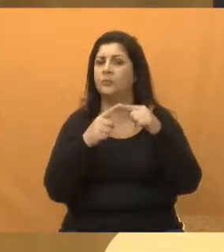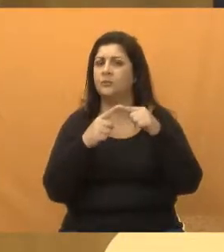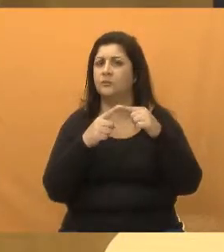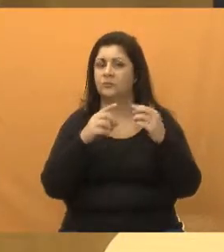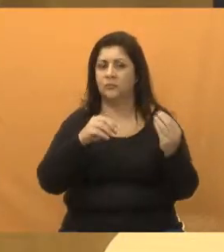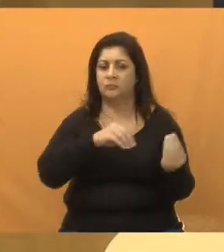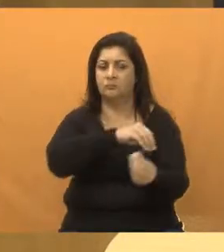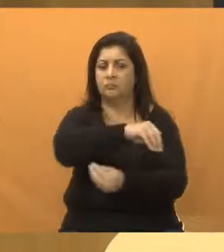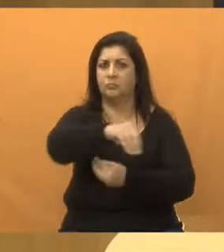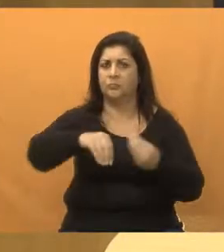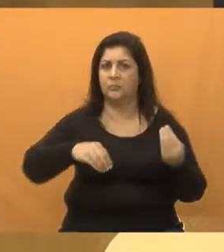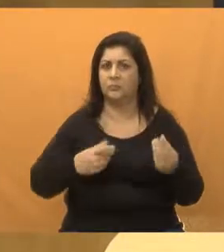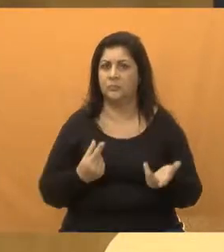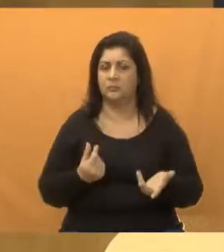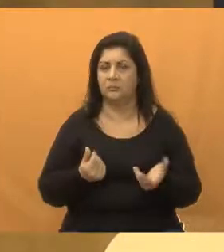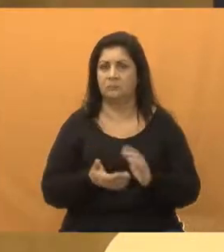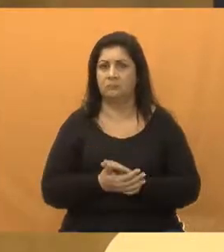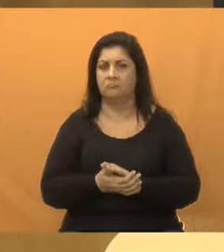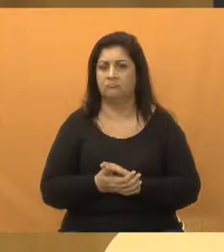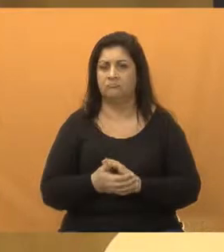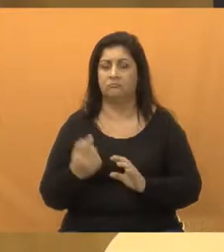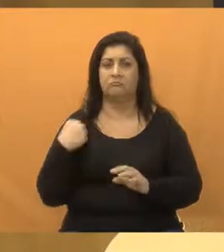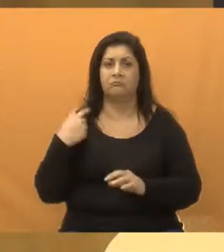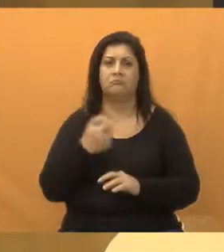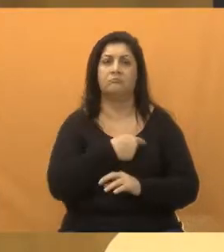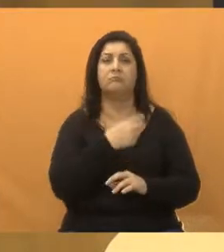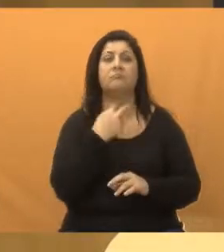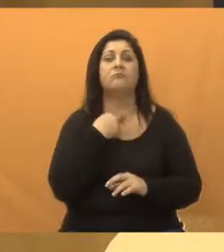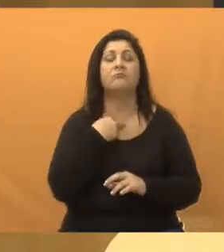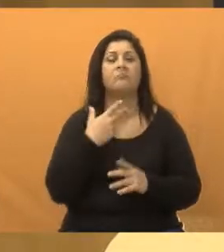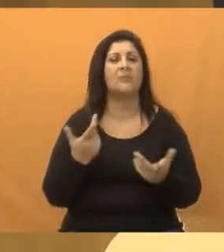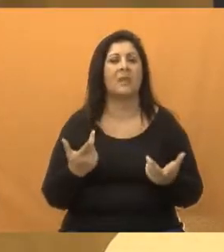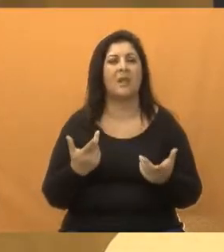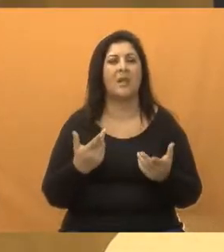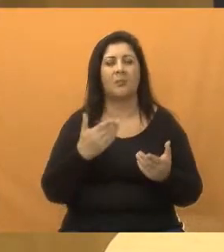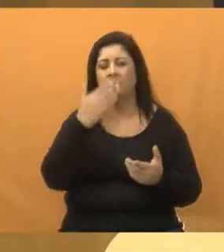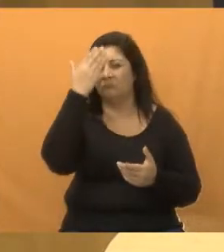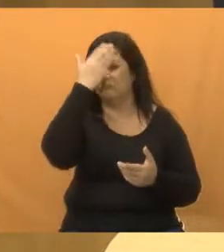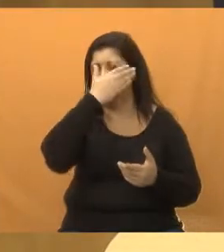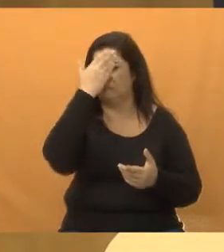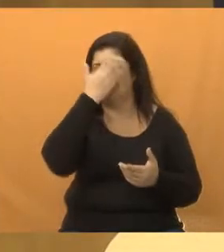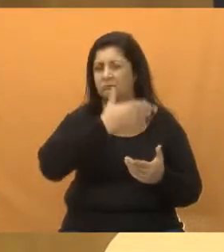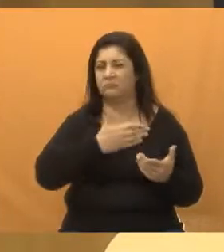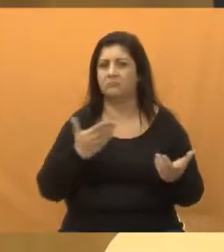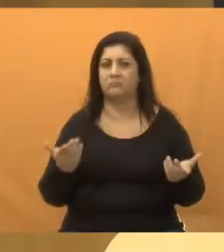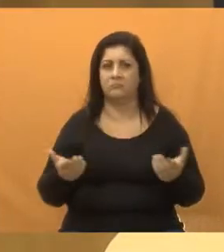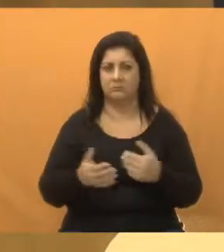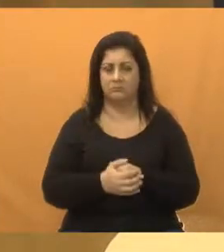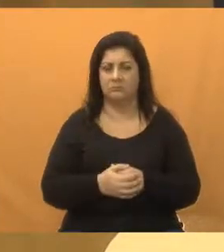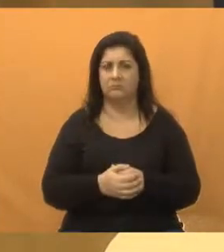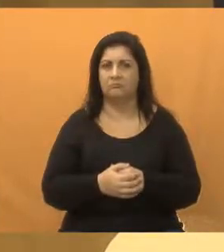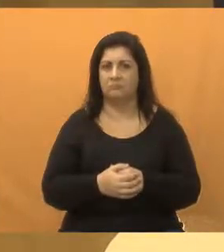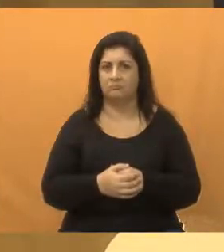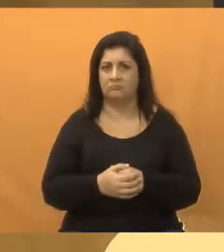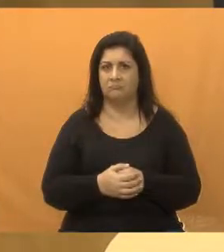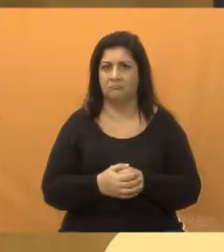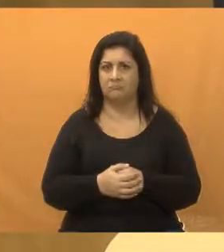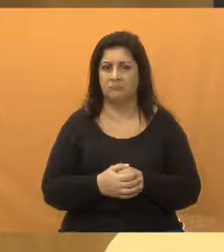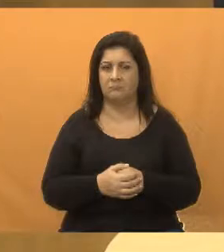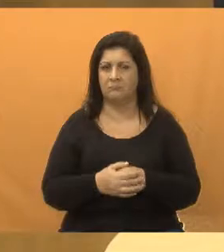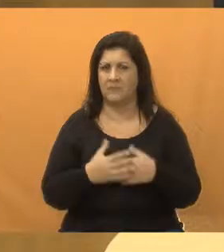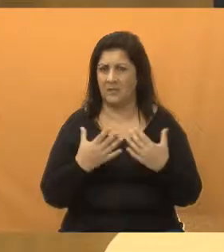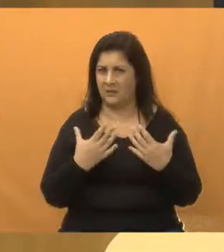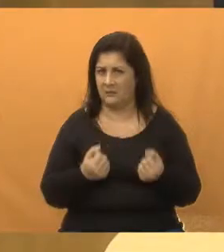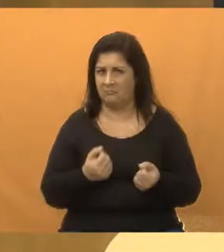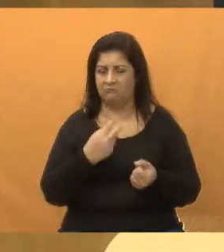remanejamento. Eu acho o seguinte, que nós não podemos fazer vista grossa para o que está acontecendo. Isso é muito